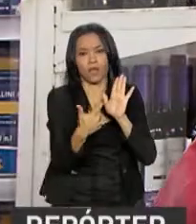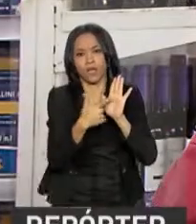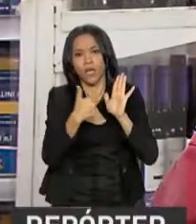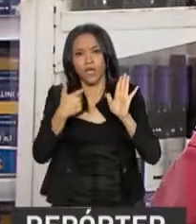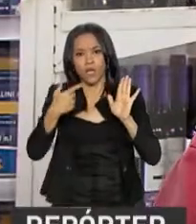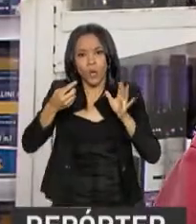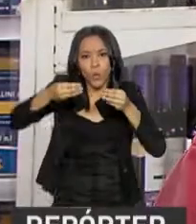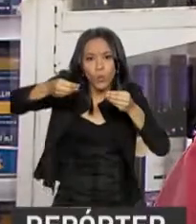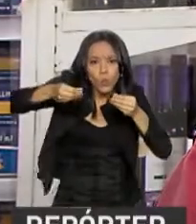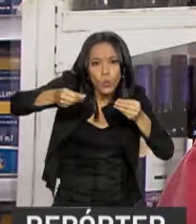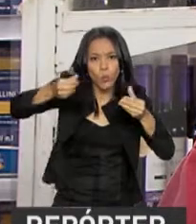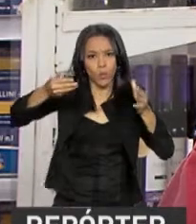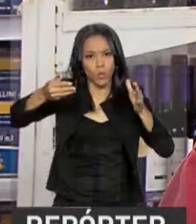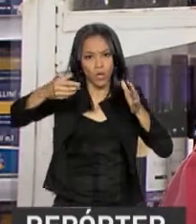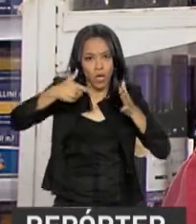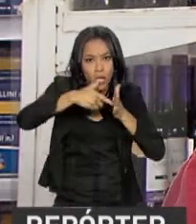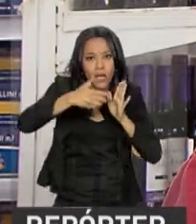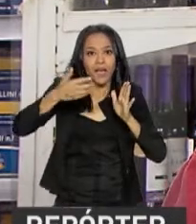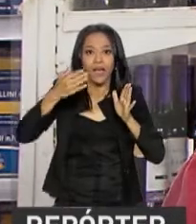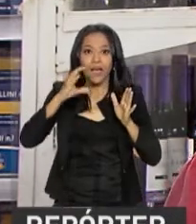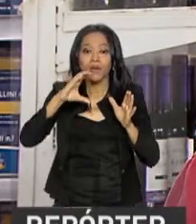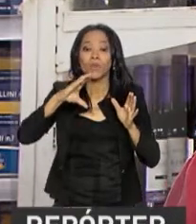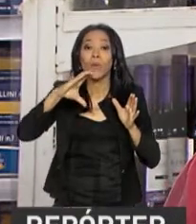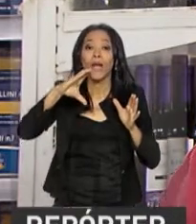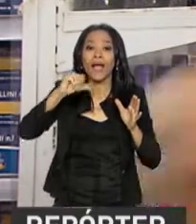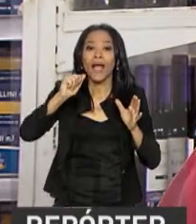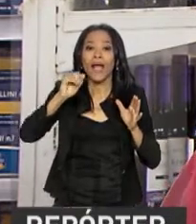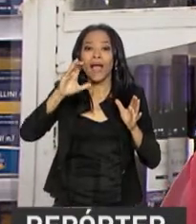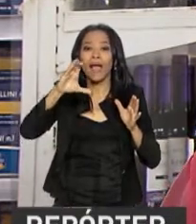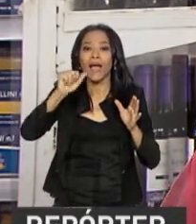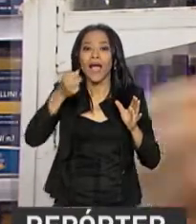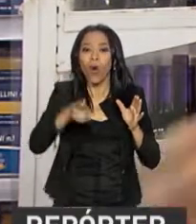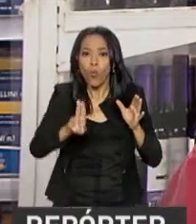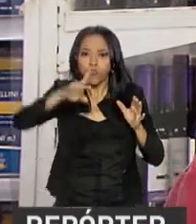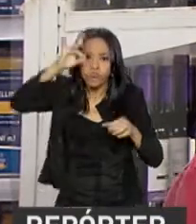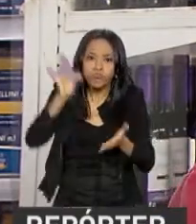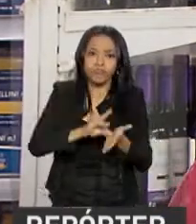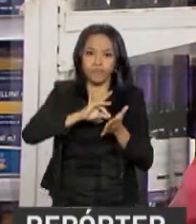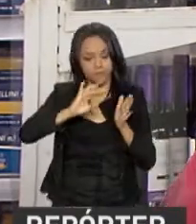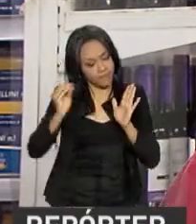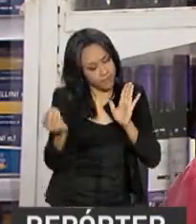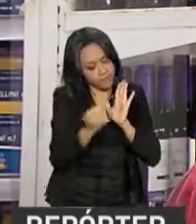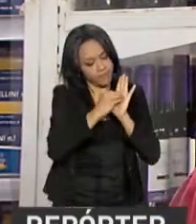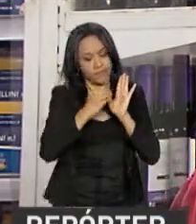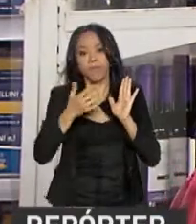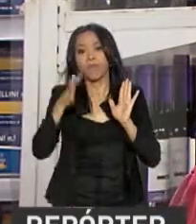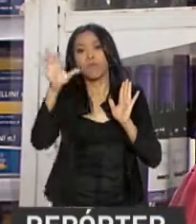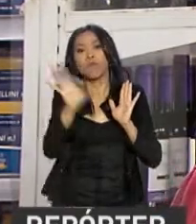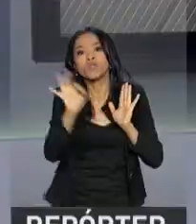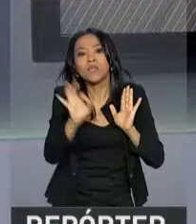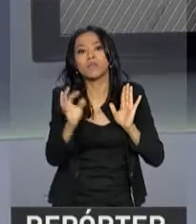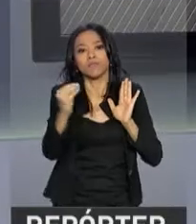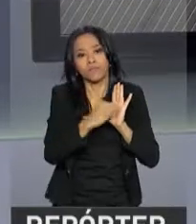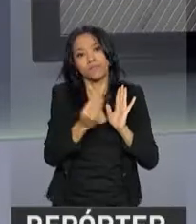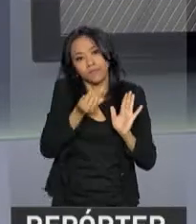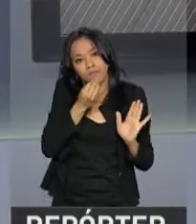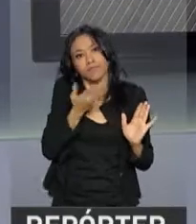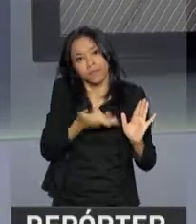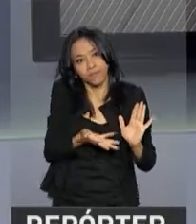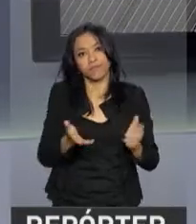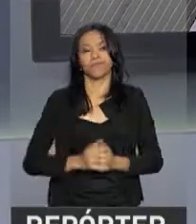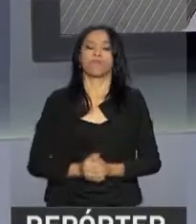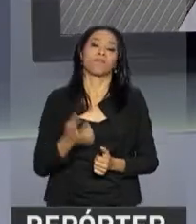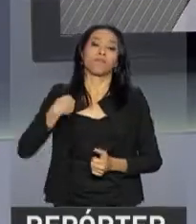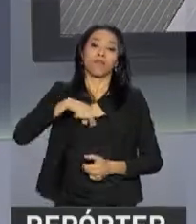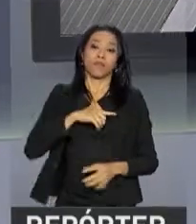gordura mesmo do a banha do cacau né ou se é cacau realmente quanto aquilo representa no chocolate nós